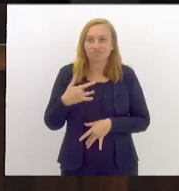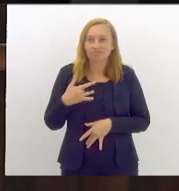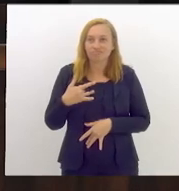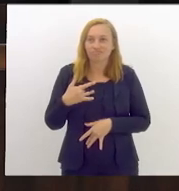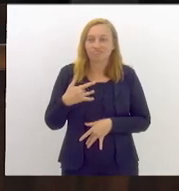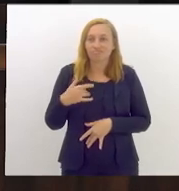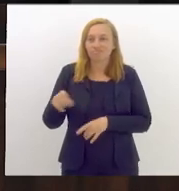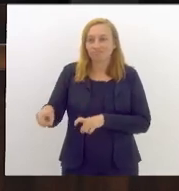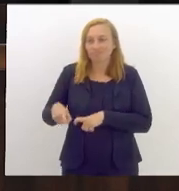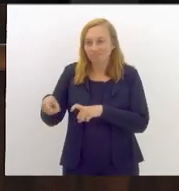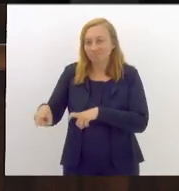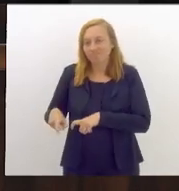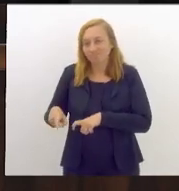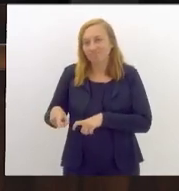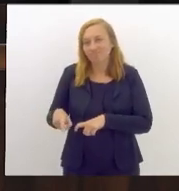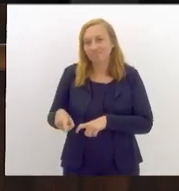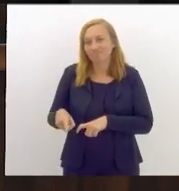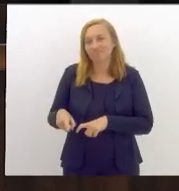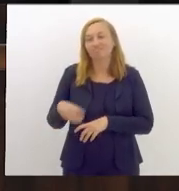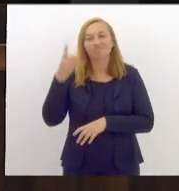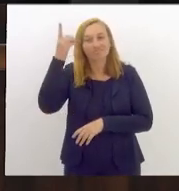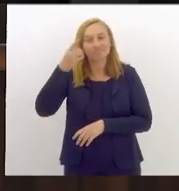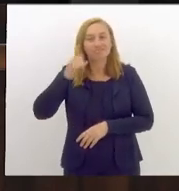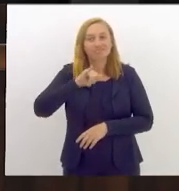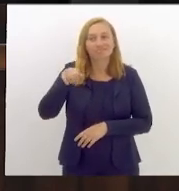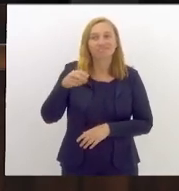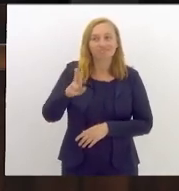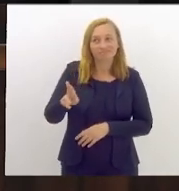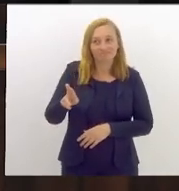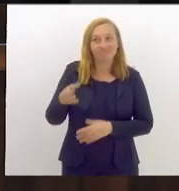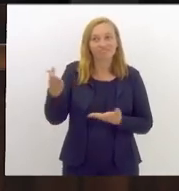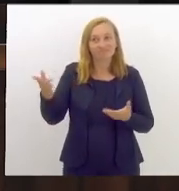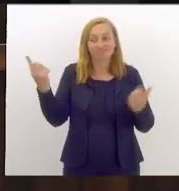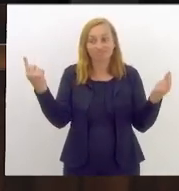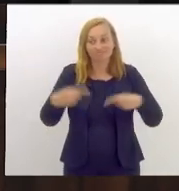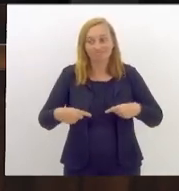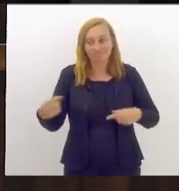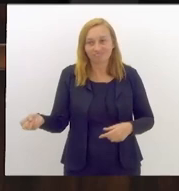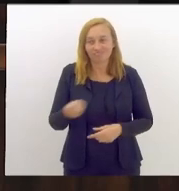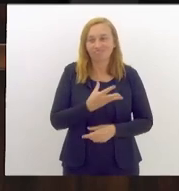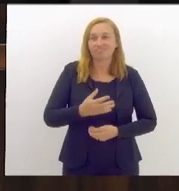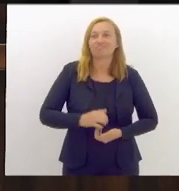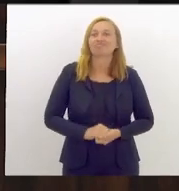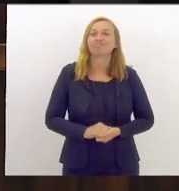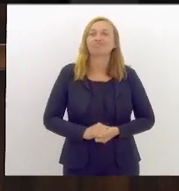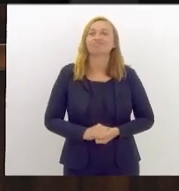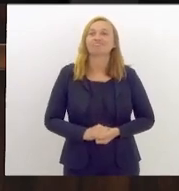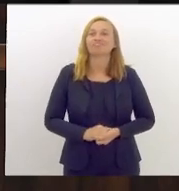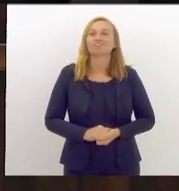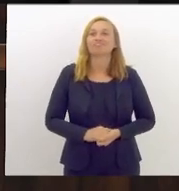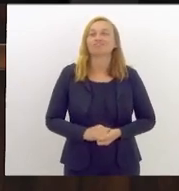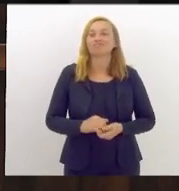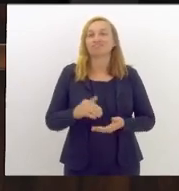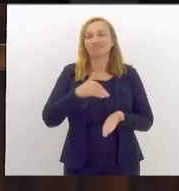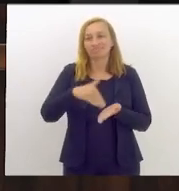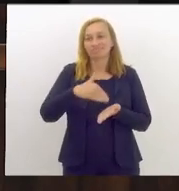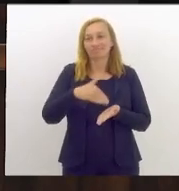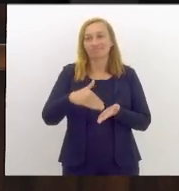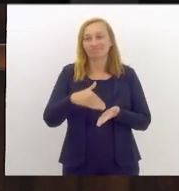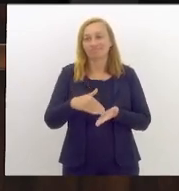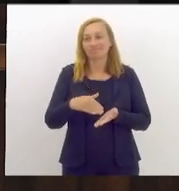agricultura e o deputado Jair agora tem um novo desafio possível secretário de